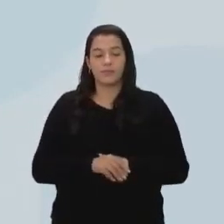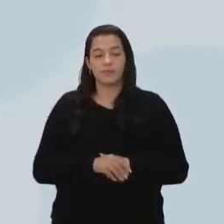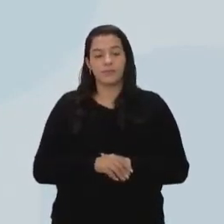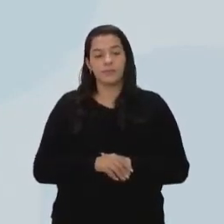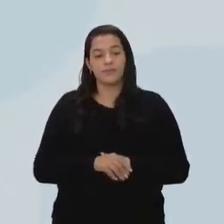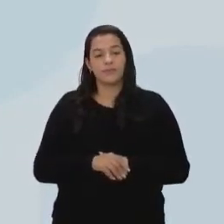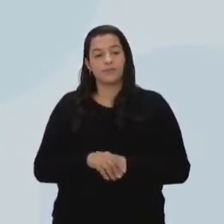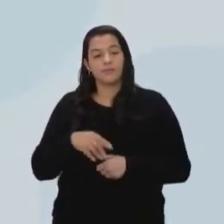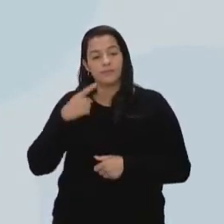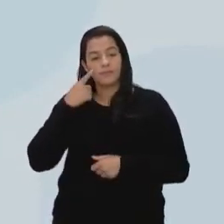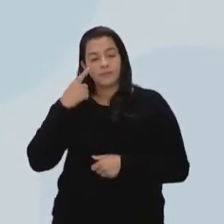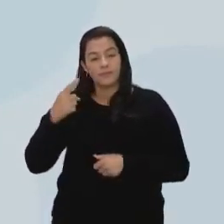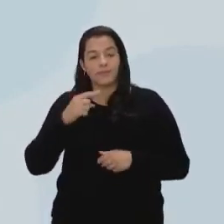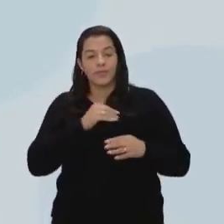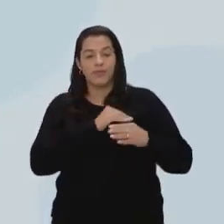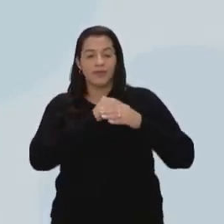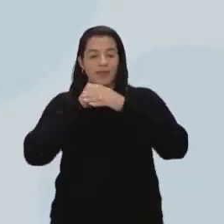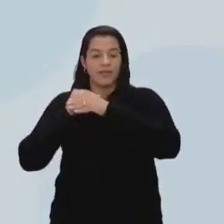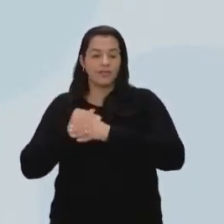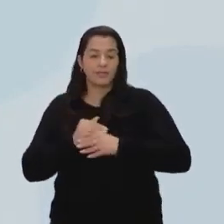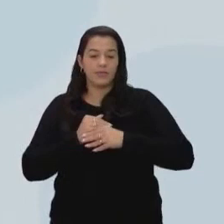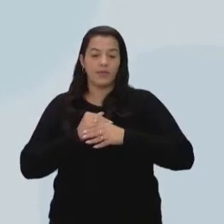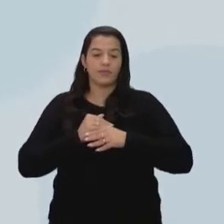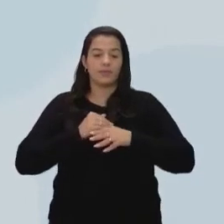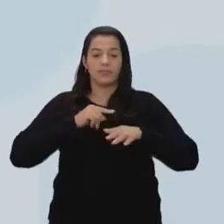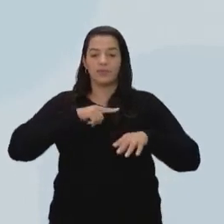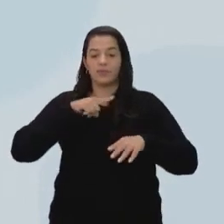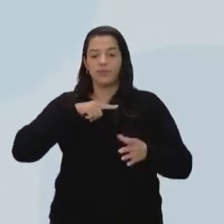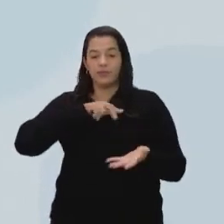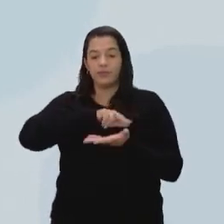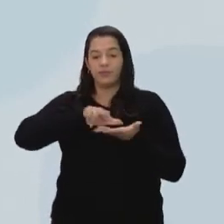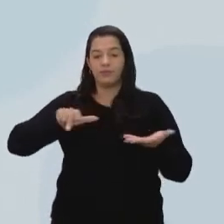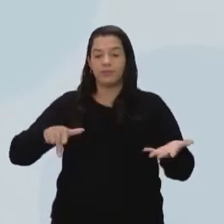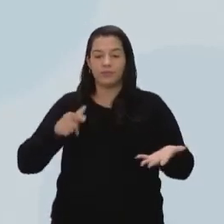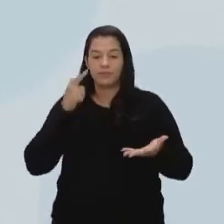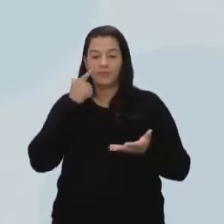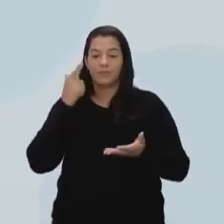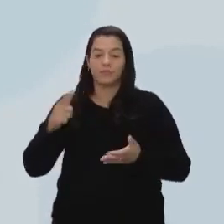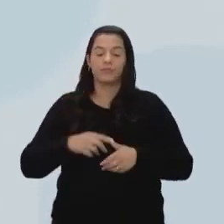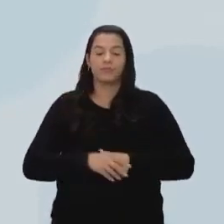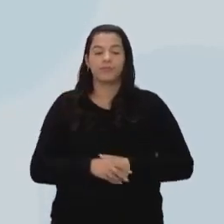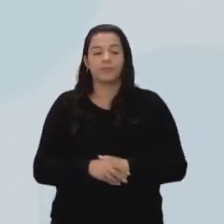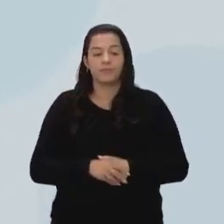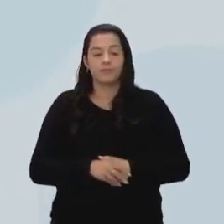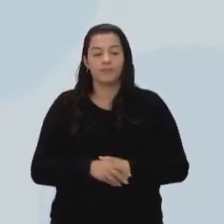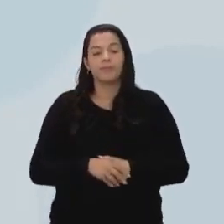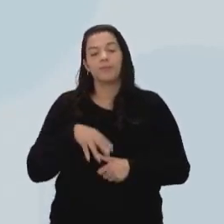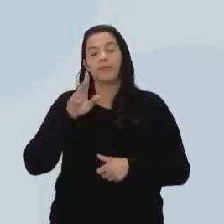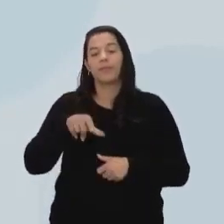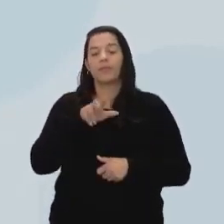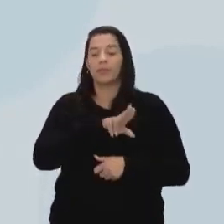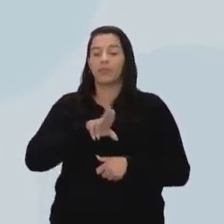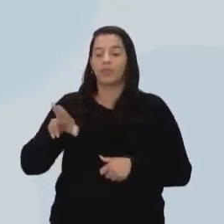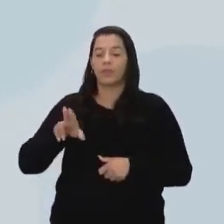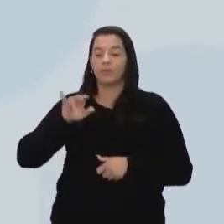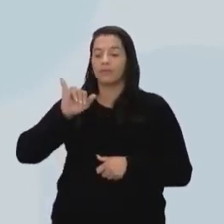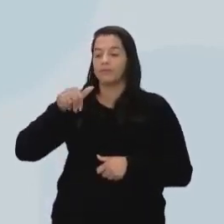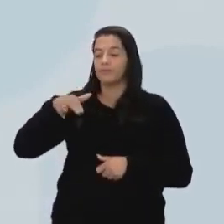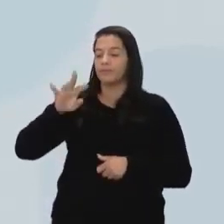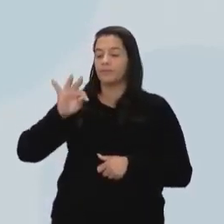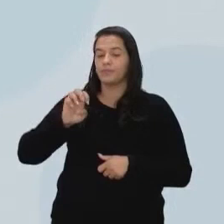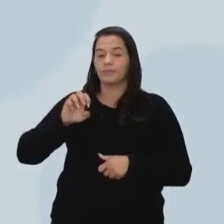para ficar estável, certo? Então, essa interação, ela recebe uma denominação. É chamada de